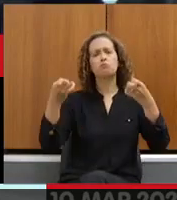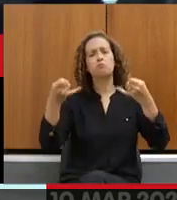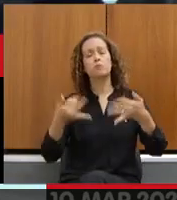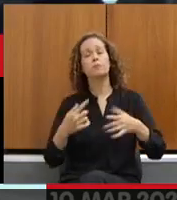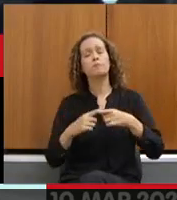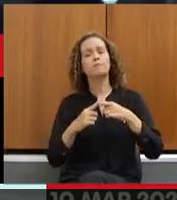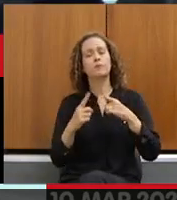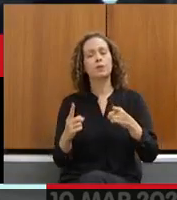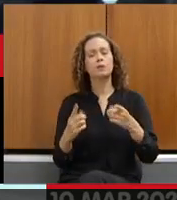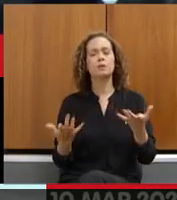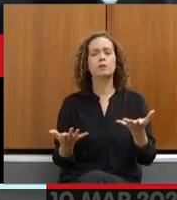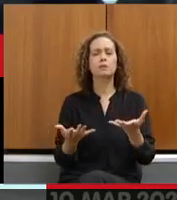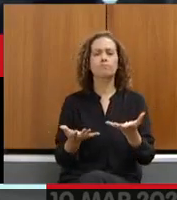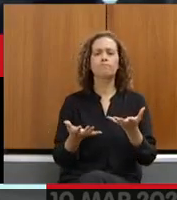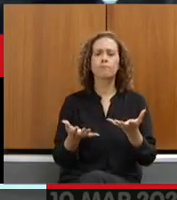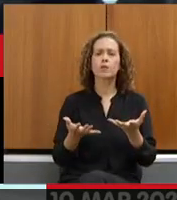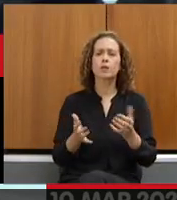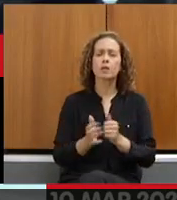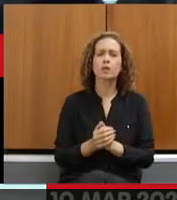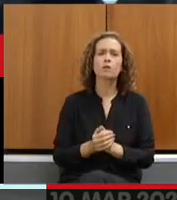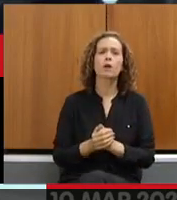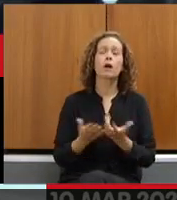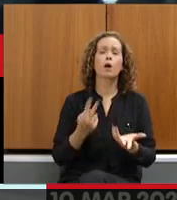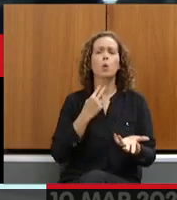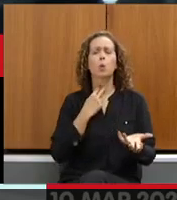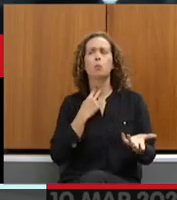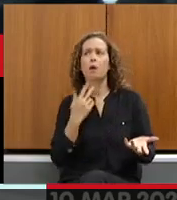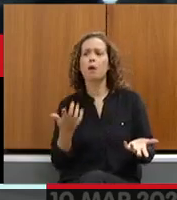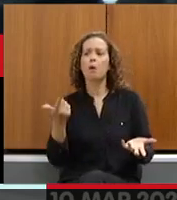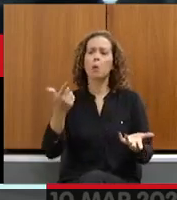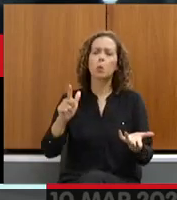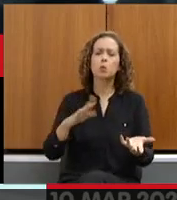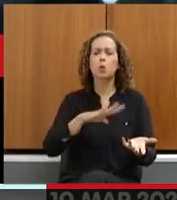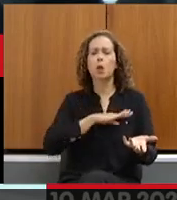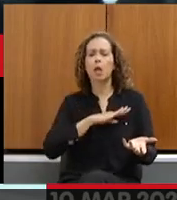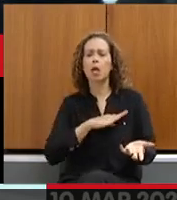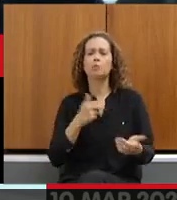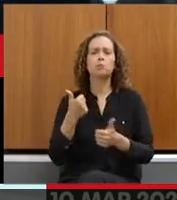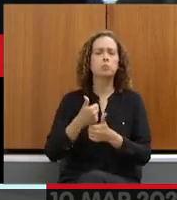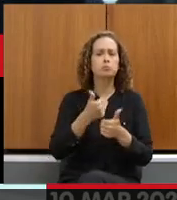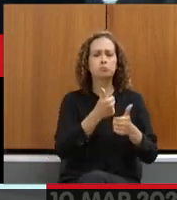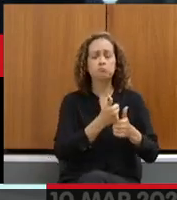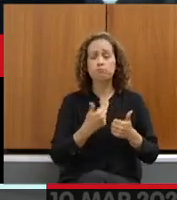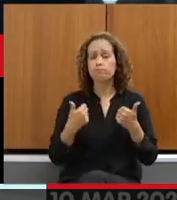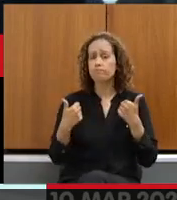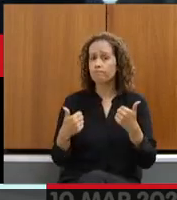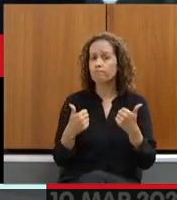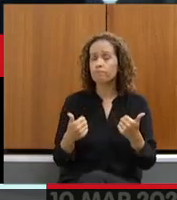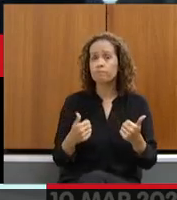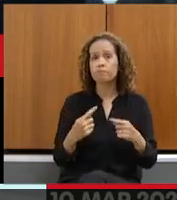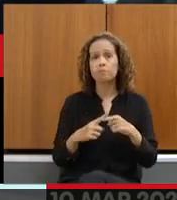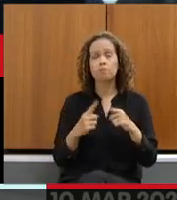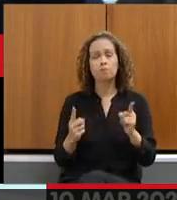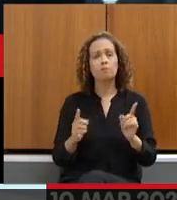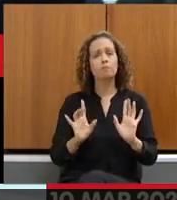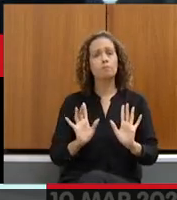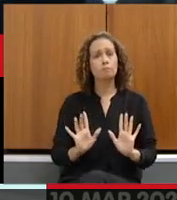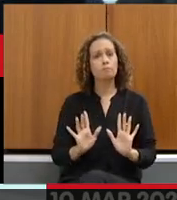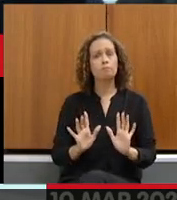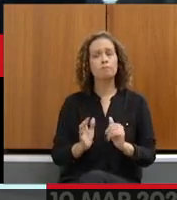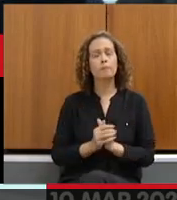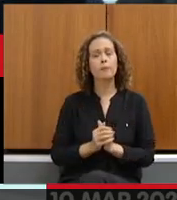maneira nenhuma quero tomar o espaço de outros colegas mas questiono vossa excelência' esse será essa também tem exatamente